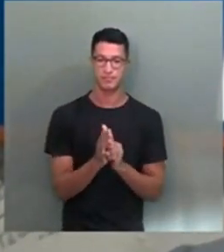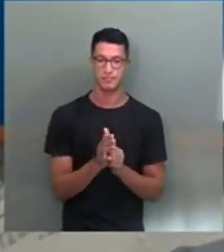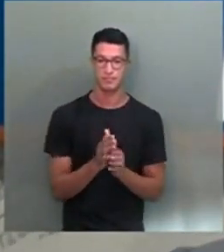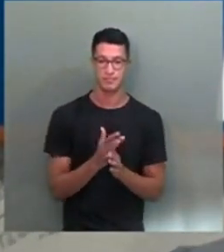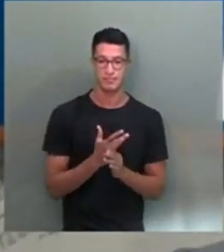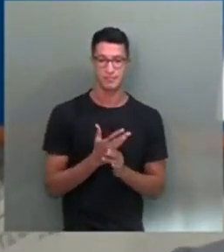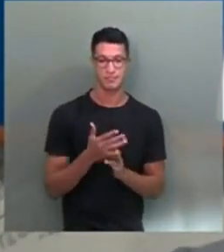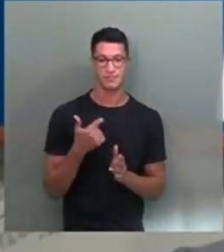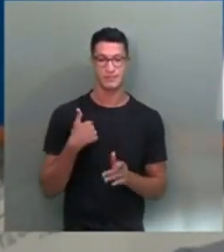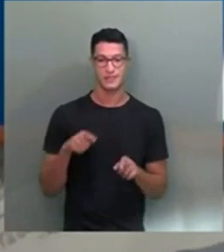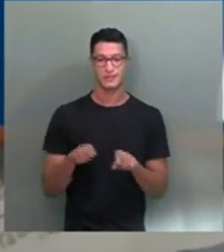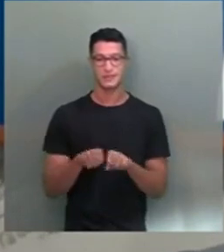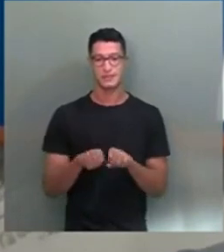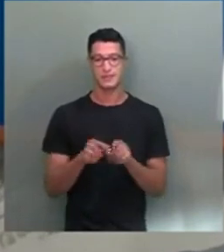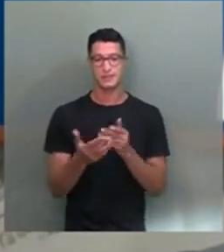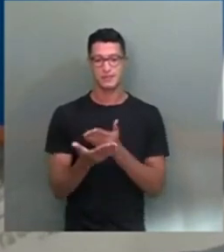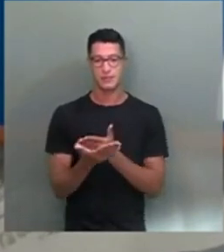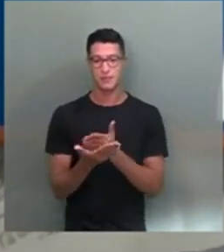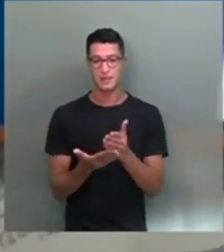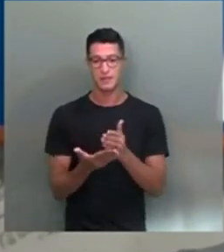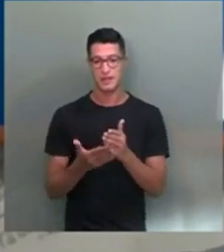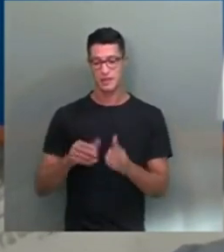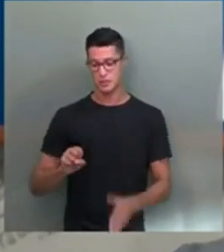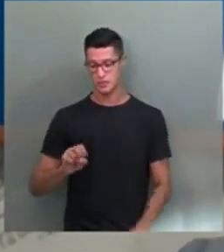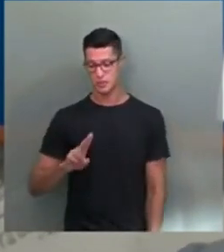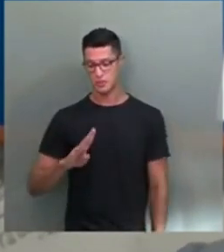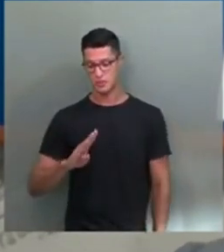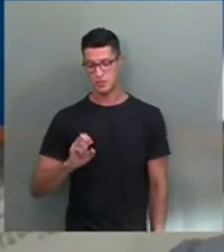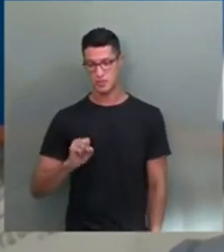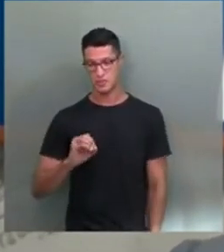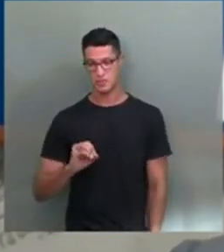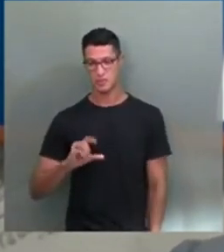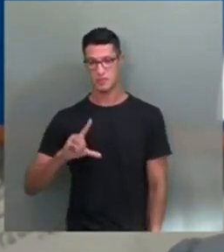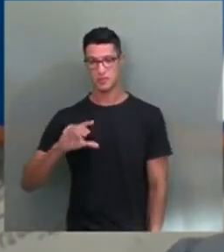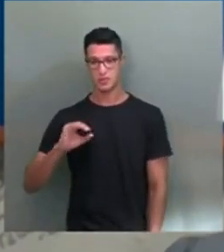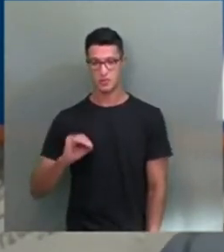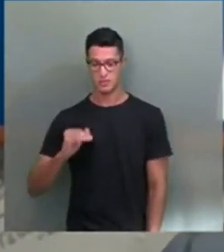Érica, eu também comecei num subsolo.